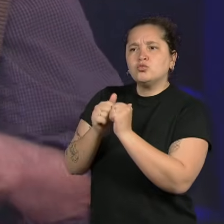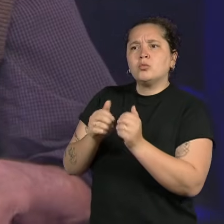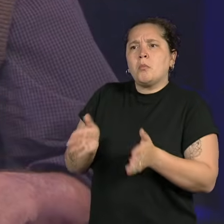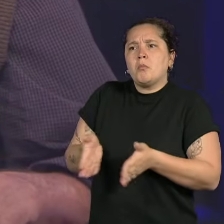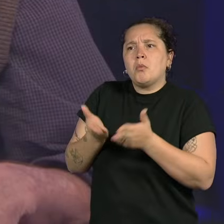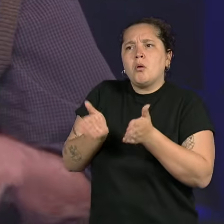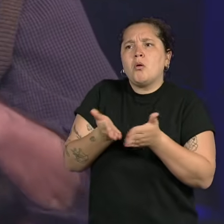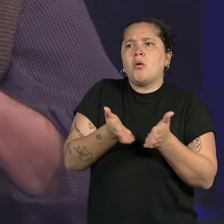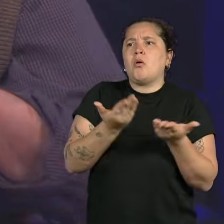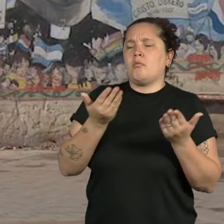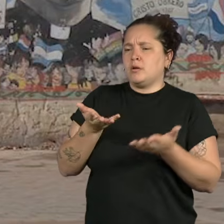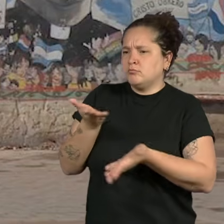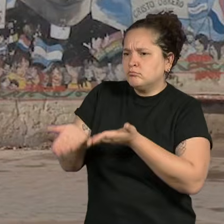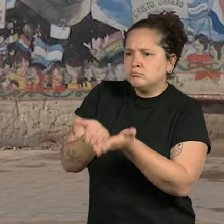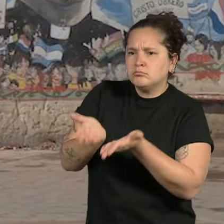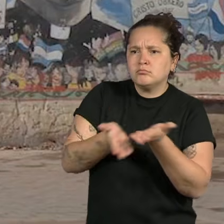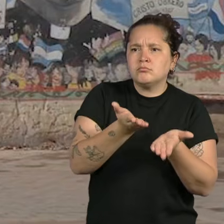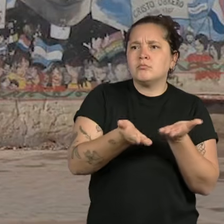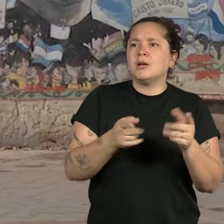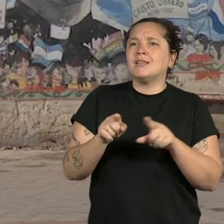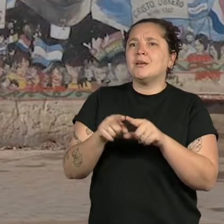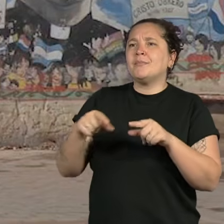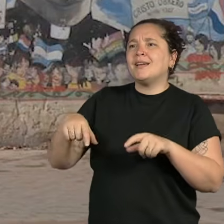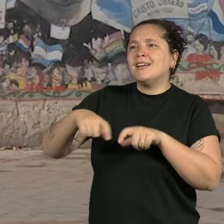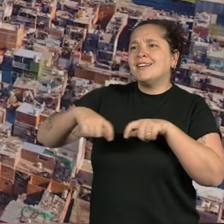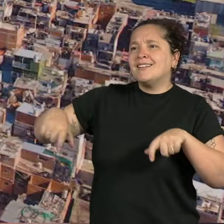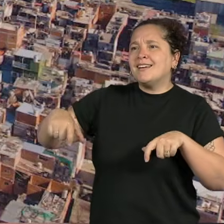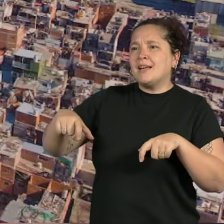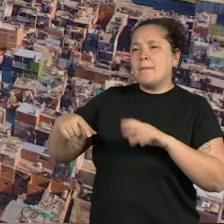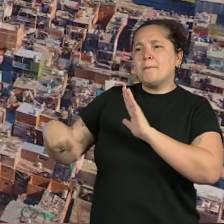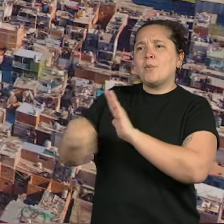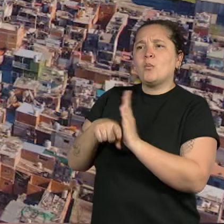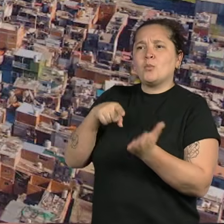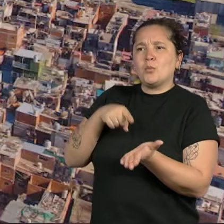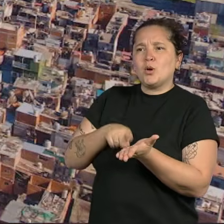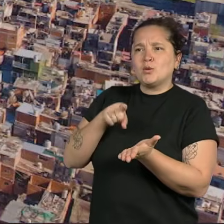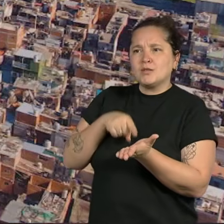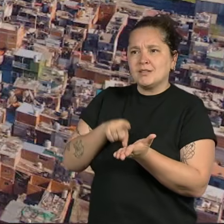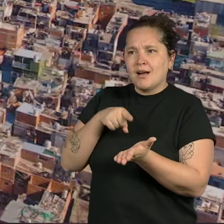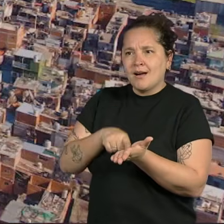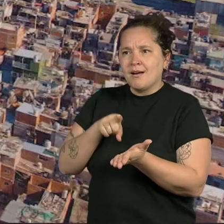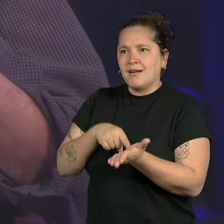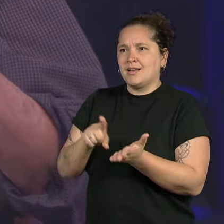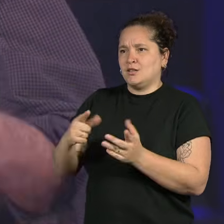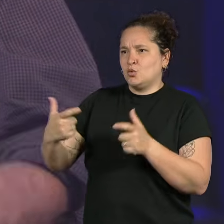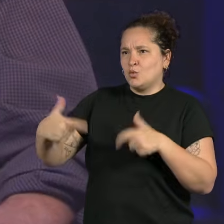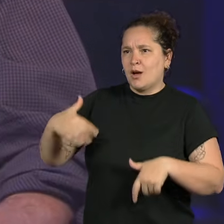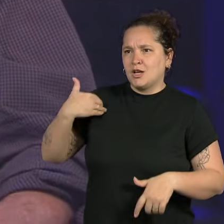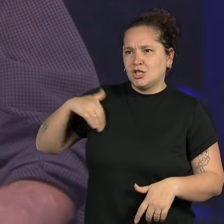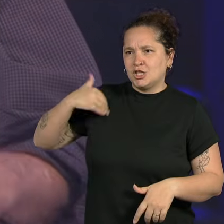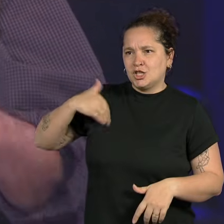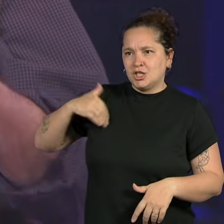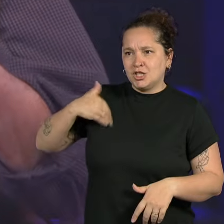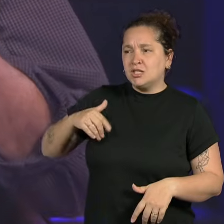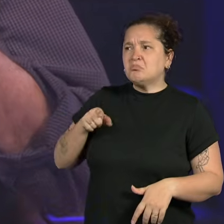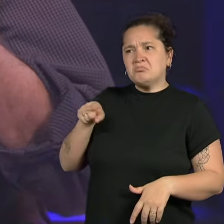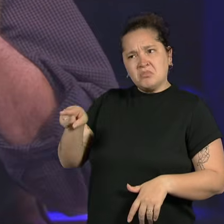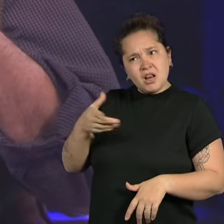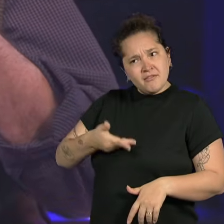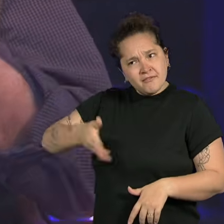pobre, direto trabalhar nas vilas misérias lá de Buenos Aires e tendo uma grande